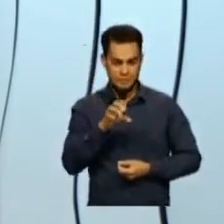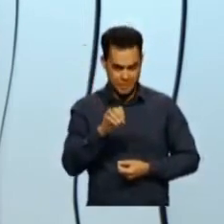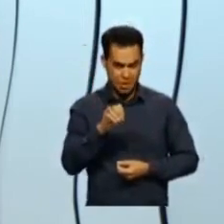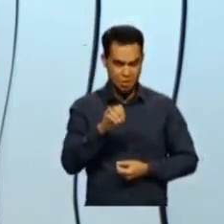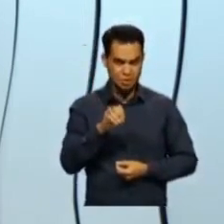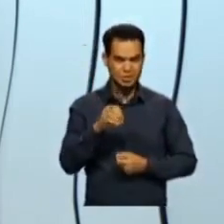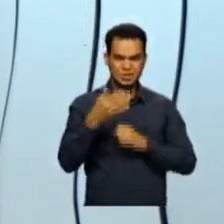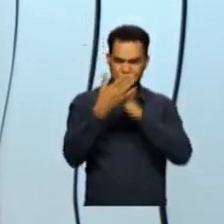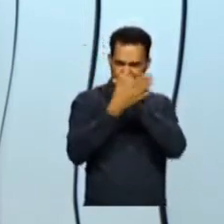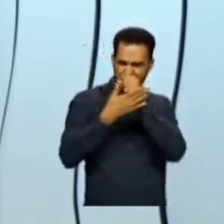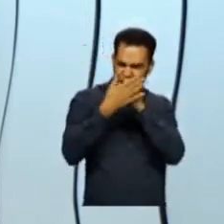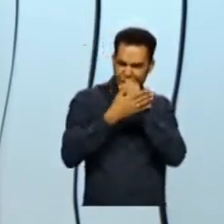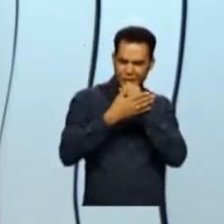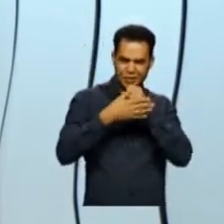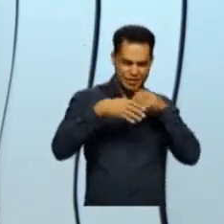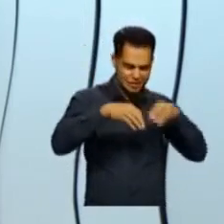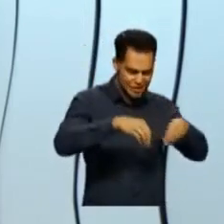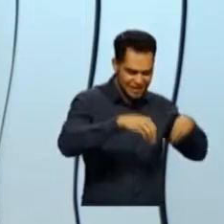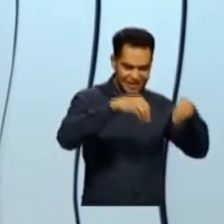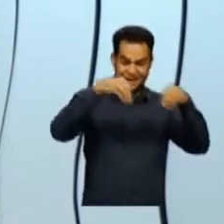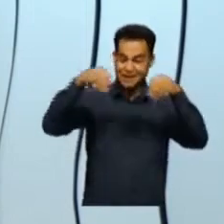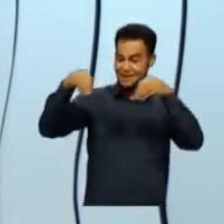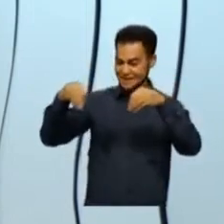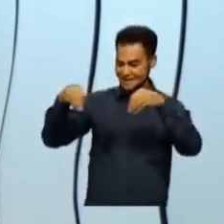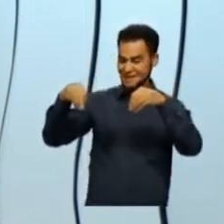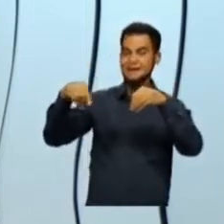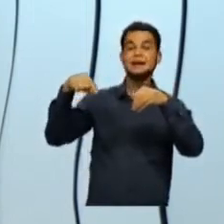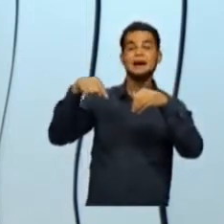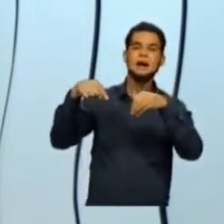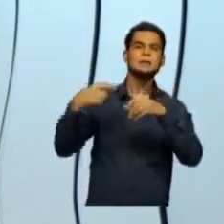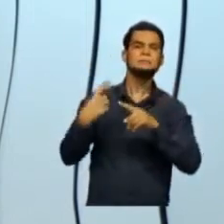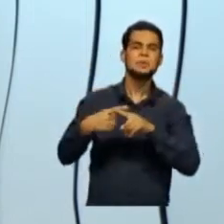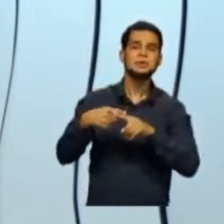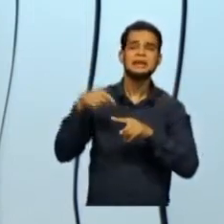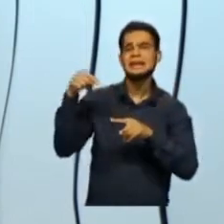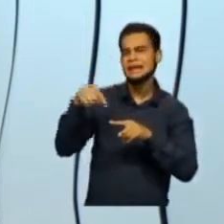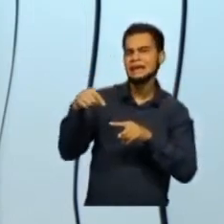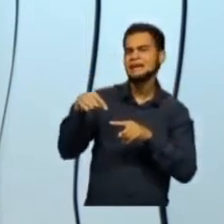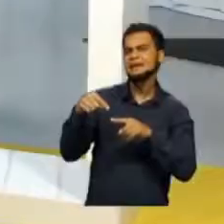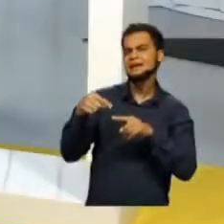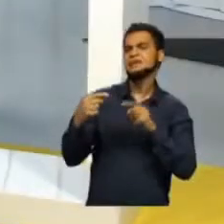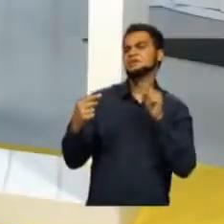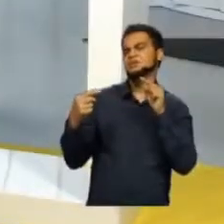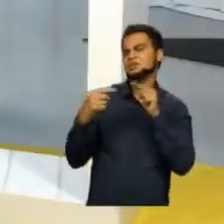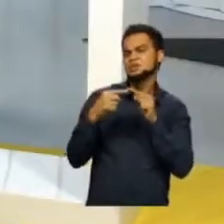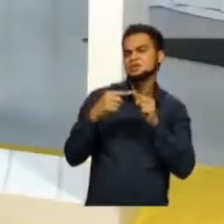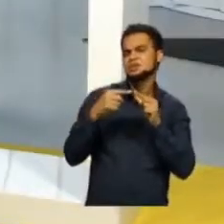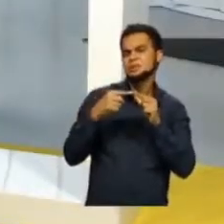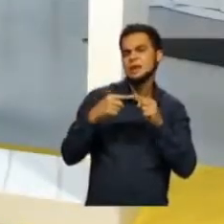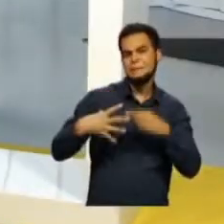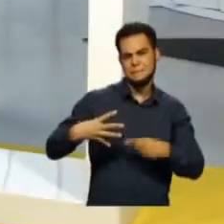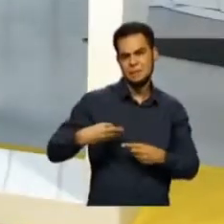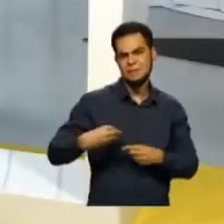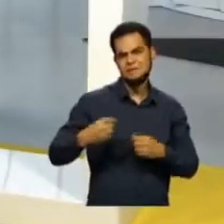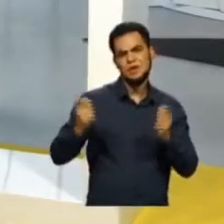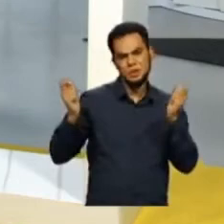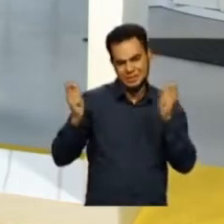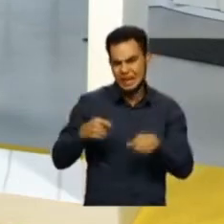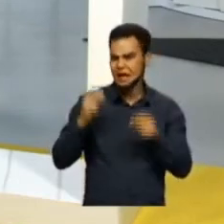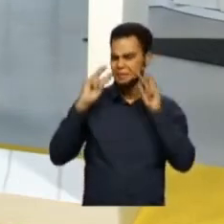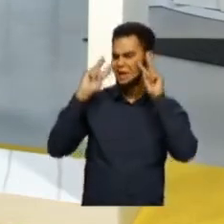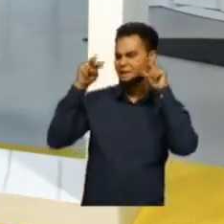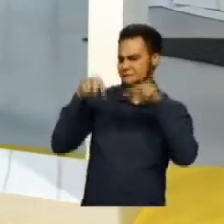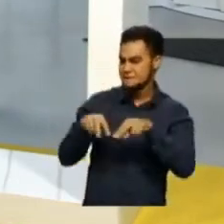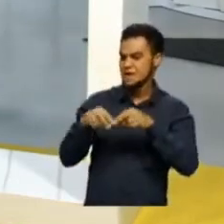suíno. Por quê? Porque o suíno é um mamífero e a gente hoje está aqui, o pulmão, que